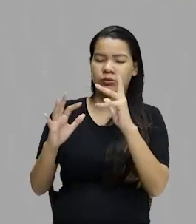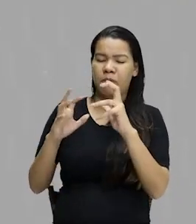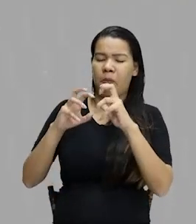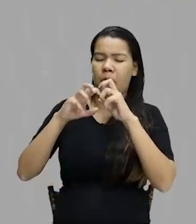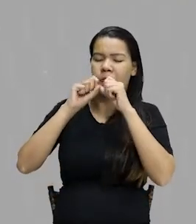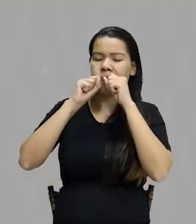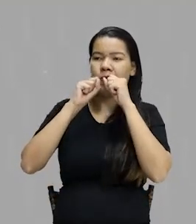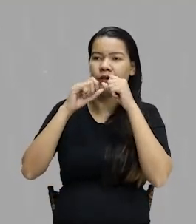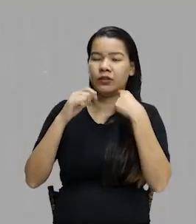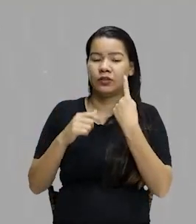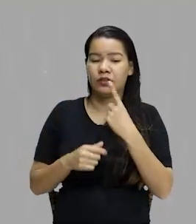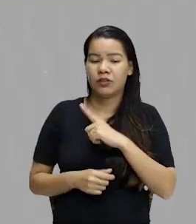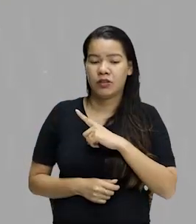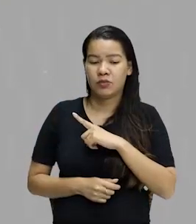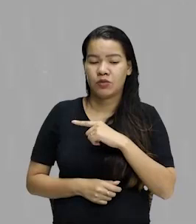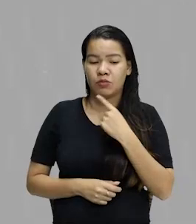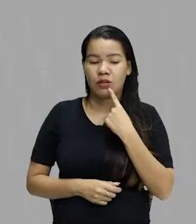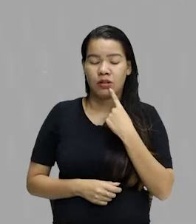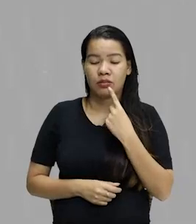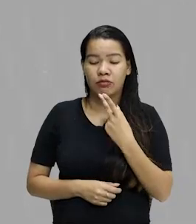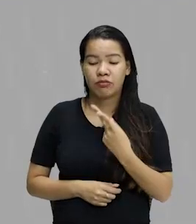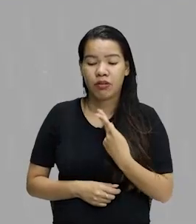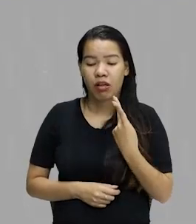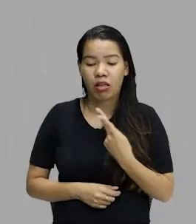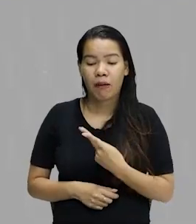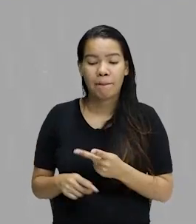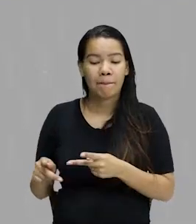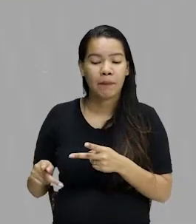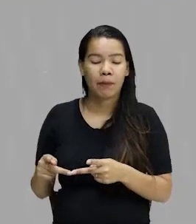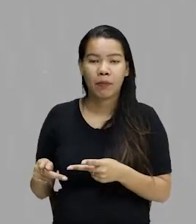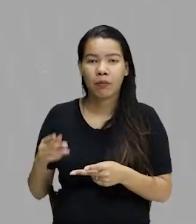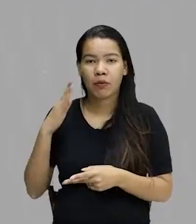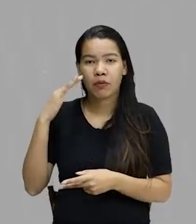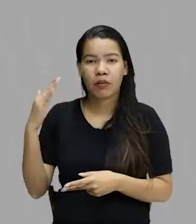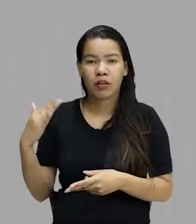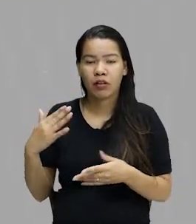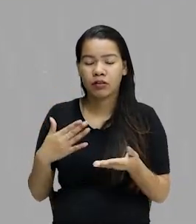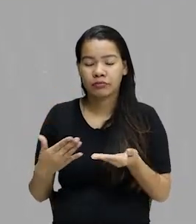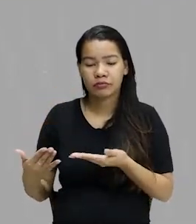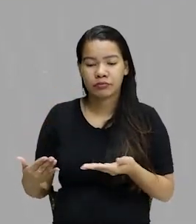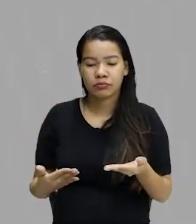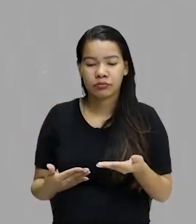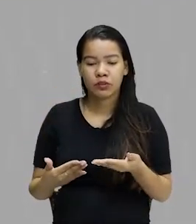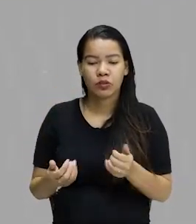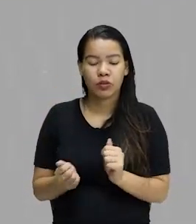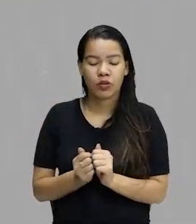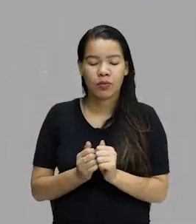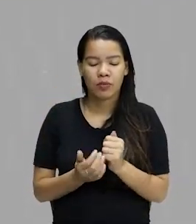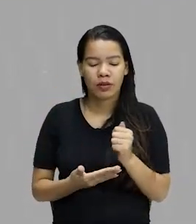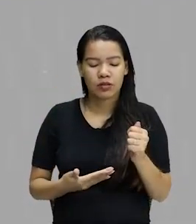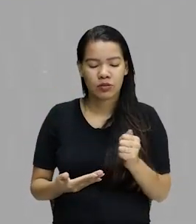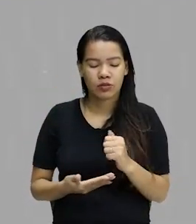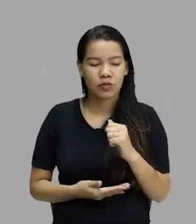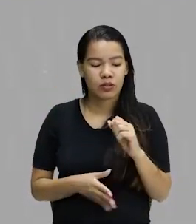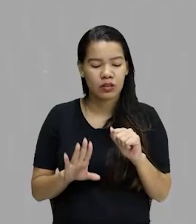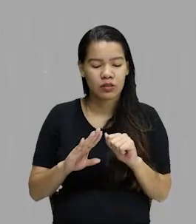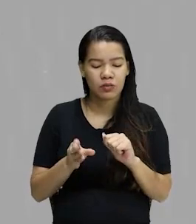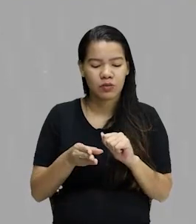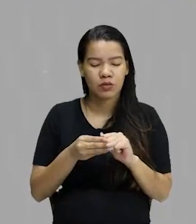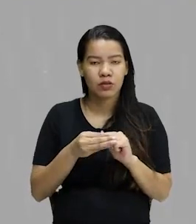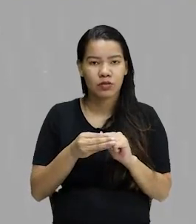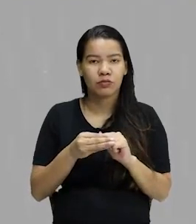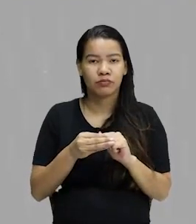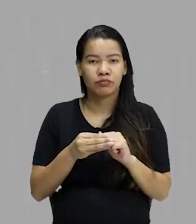temos uma fala popular, certo? Com base em conhecimentos, né, conhecimentos do senso